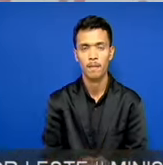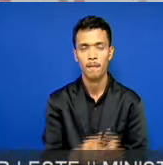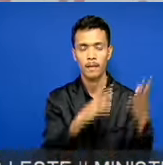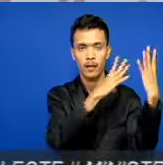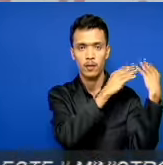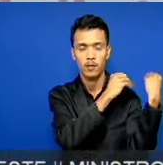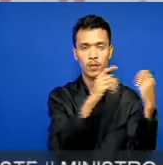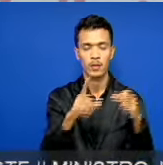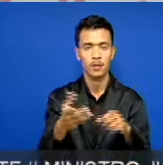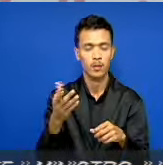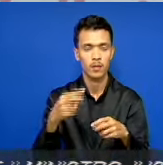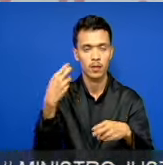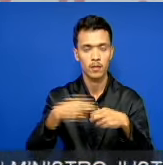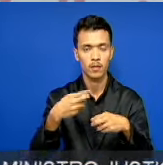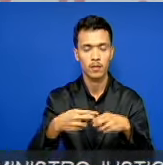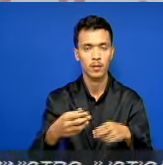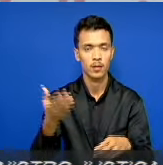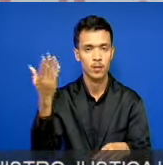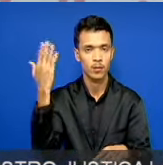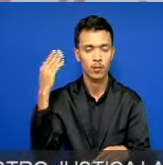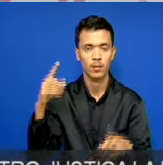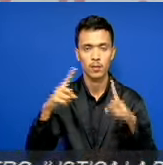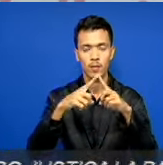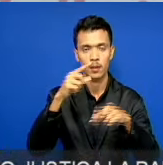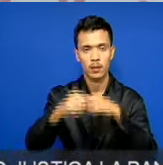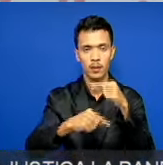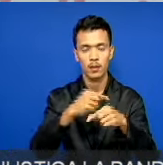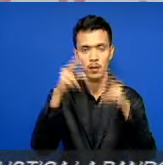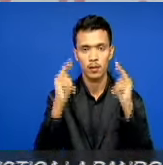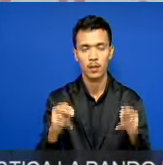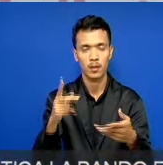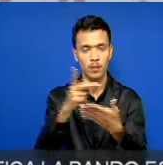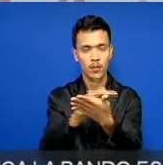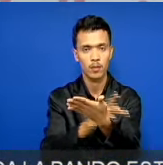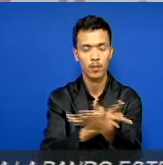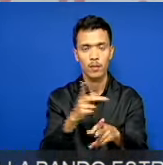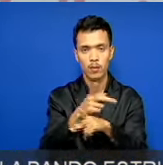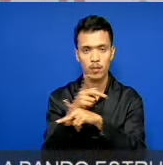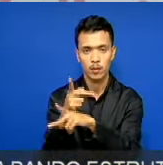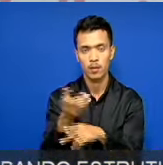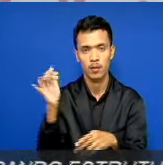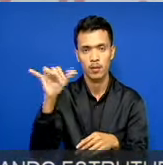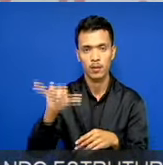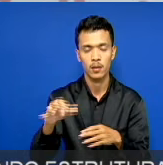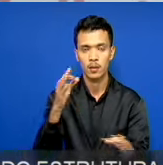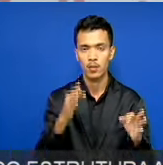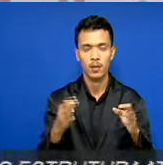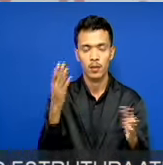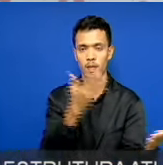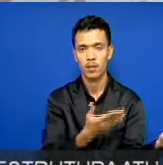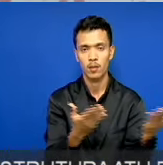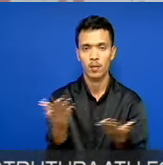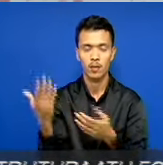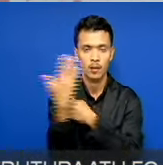não é torre também. Ba geração, ita tem ser promove, protege sira, para sira lori raida neba oi.